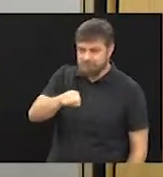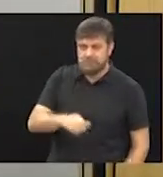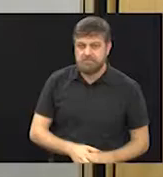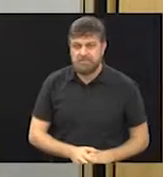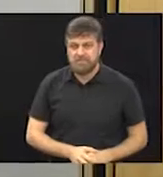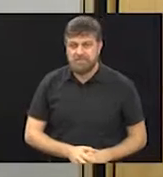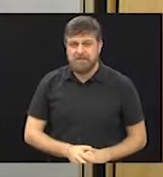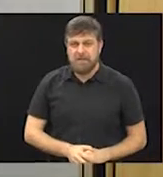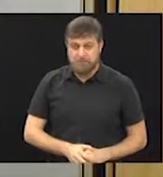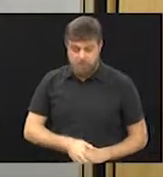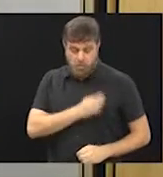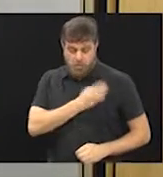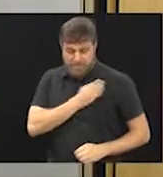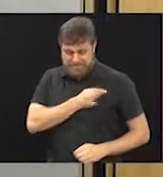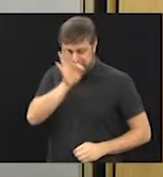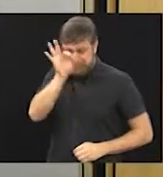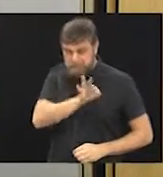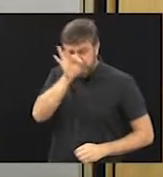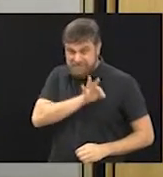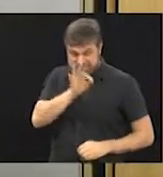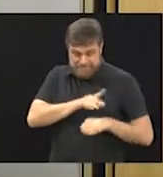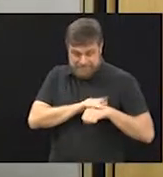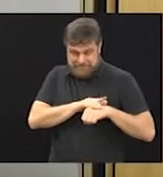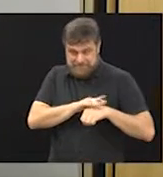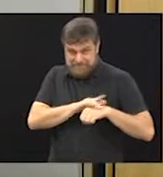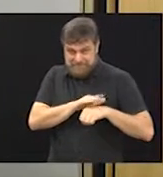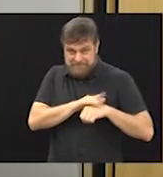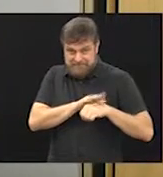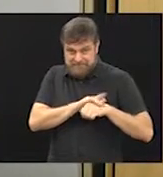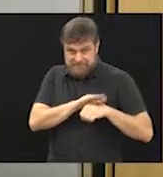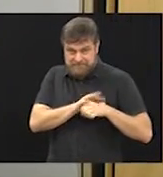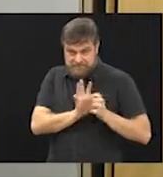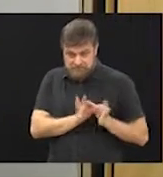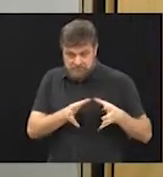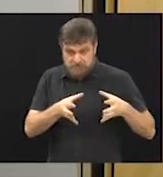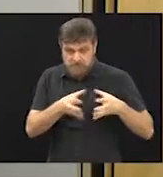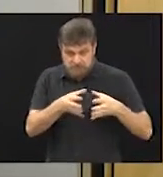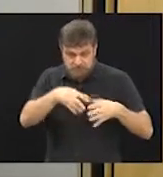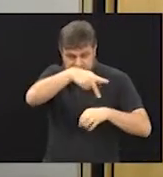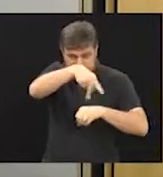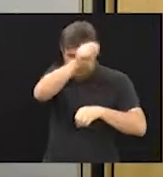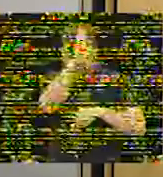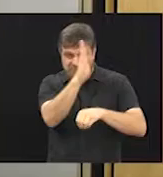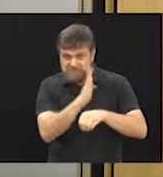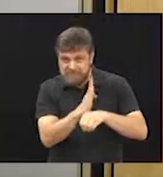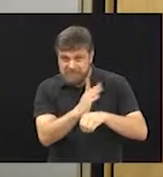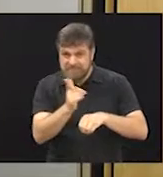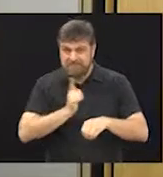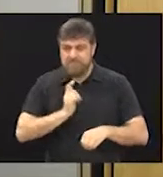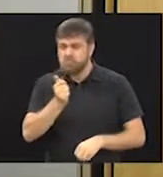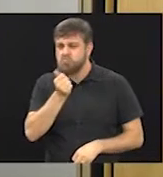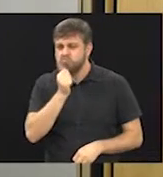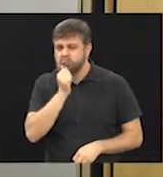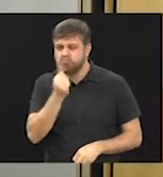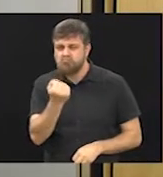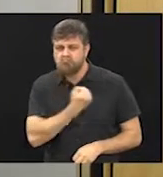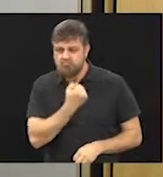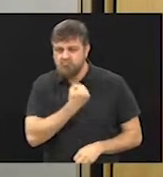O índice de doenças cardiovasculares dentro do nosso país ainda tem